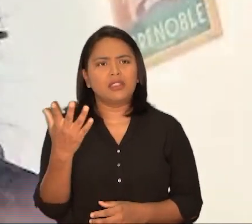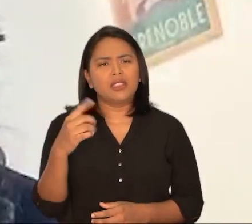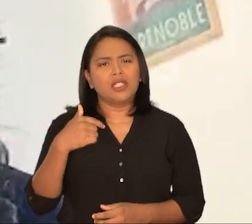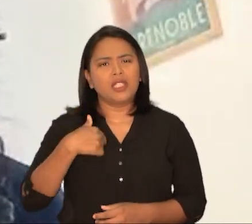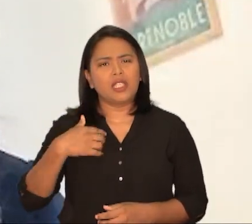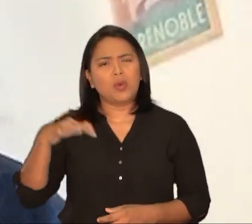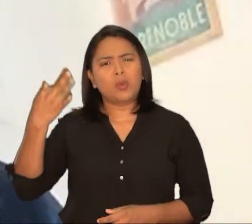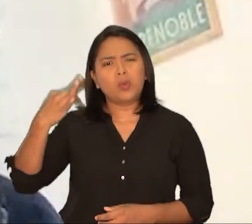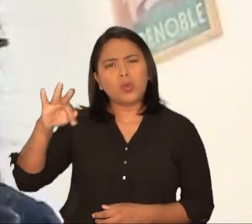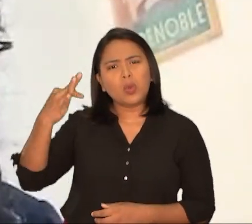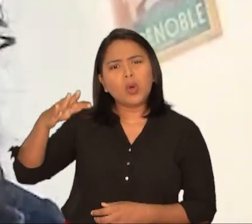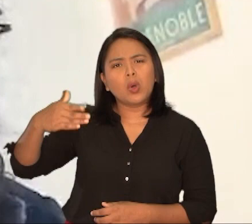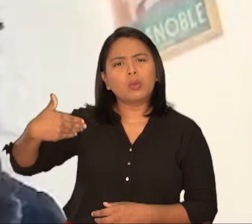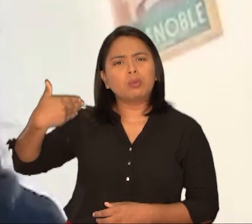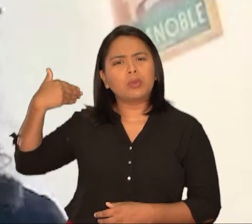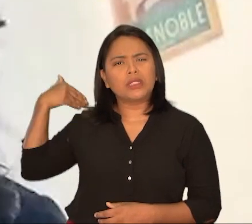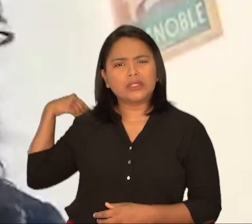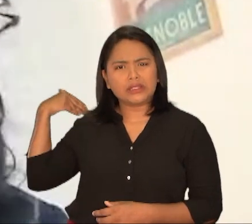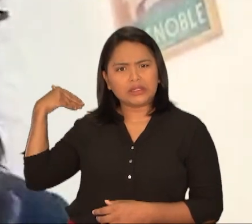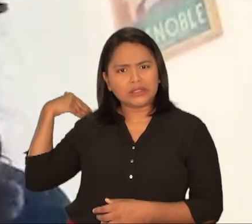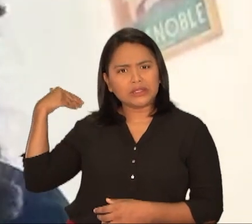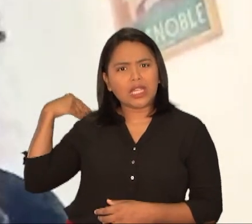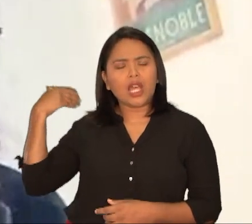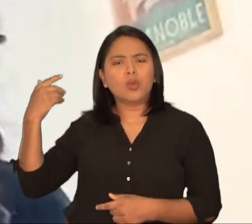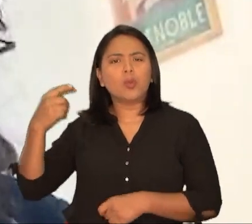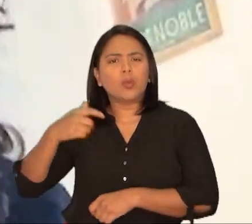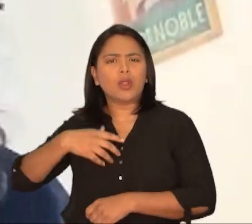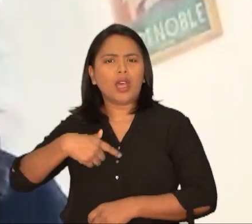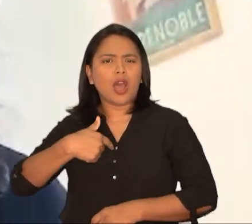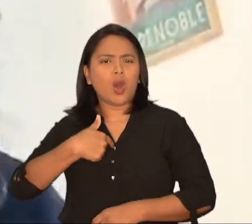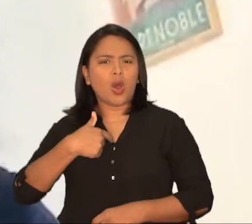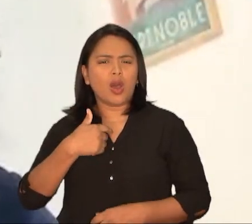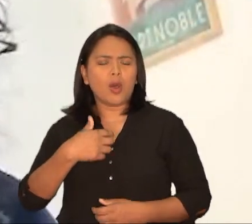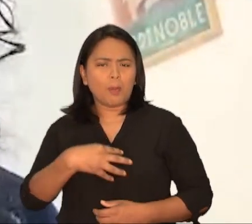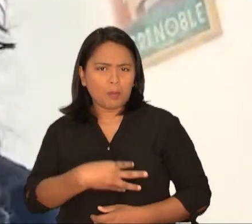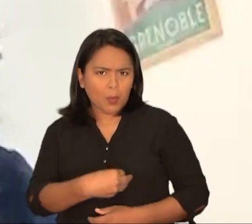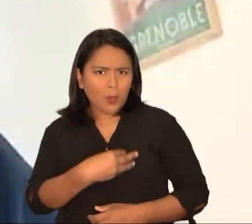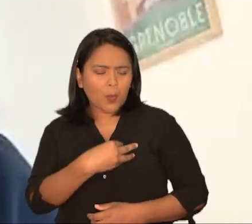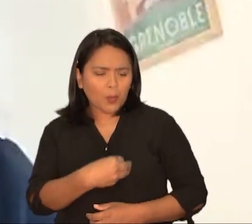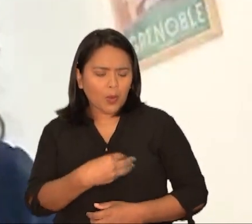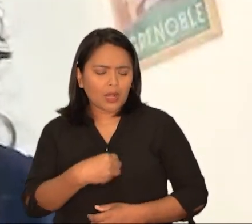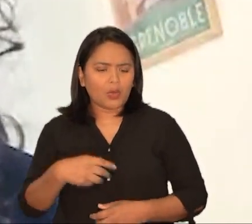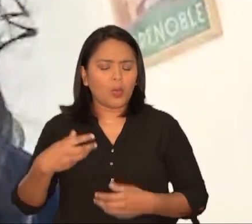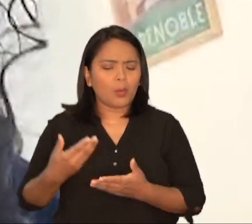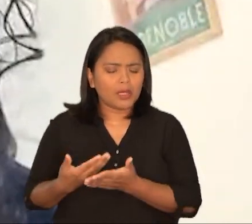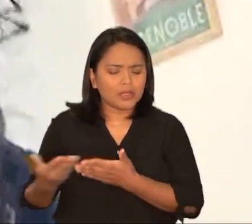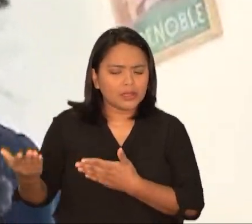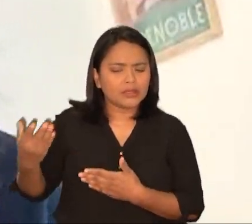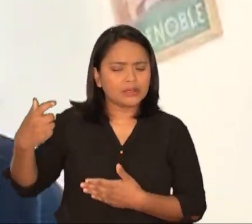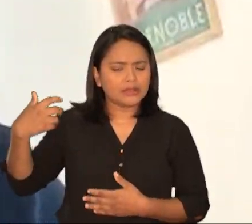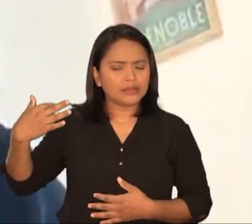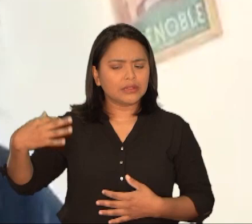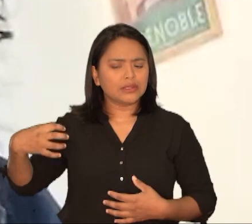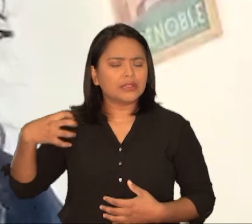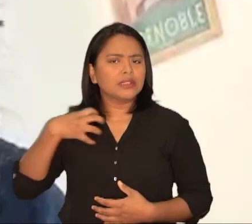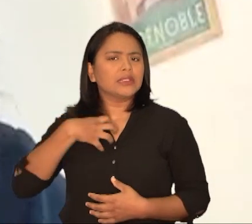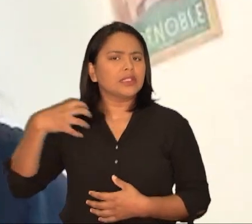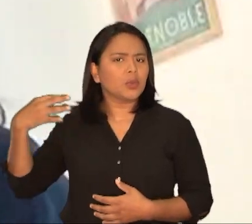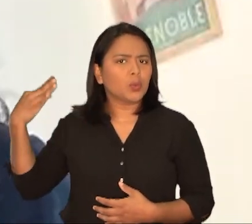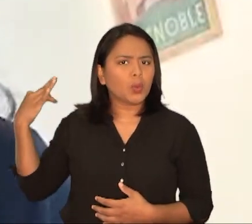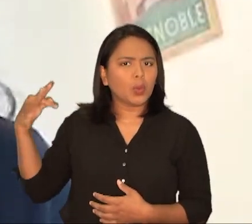costas e elas vinham justamente no momento do aleitamento. Eu estava conversando com umas enfermeiras, uma enfermeira